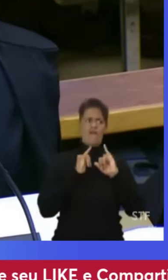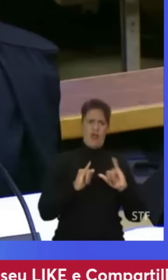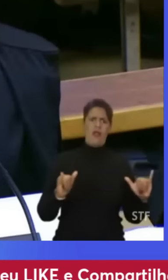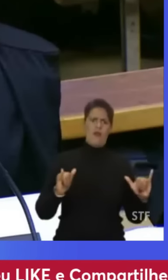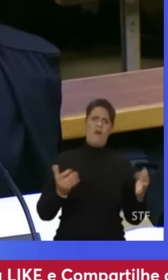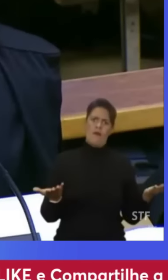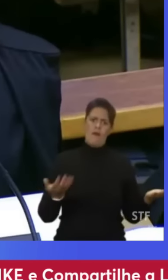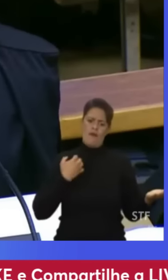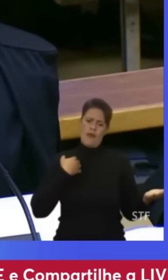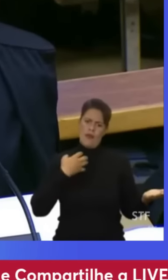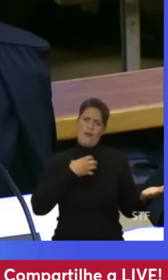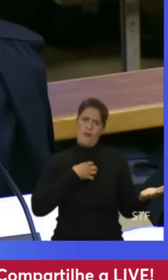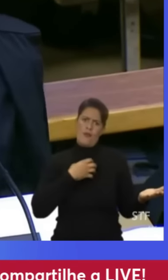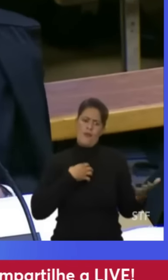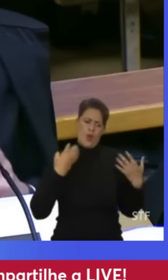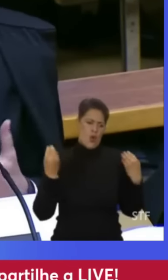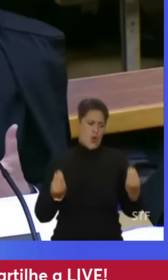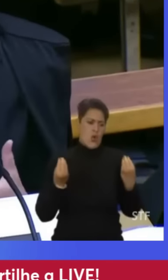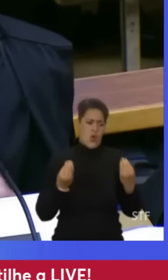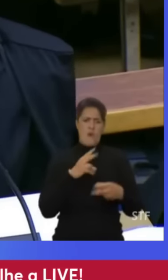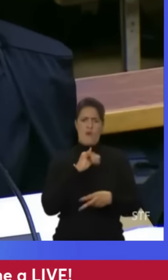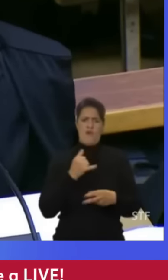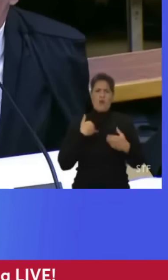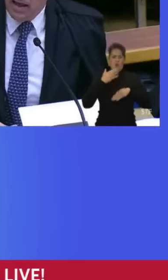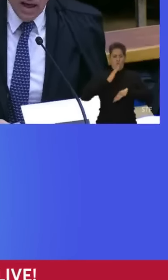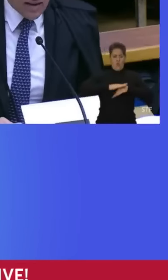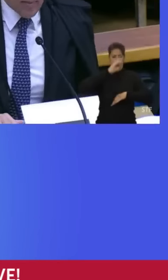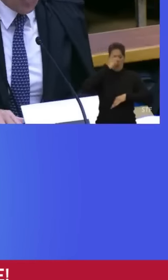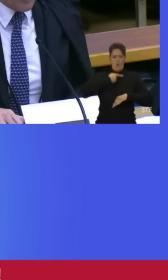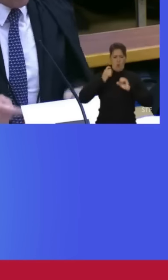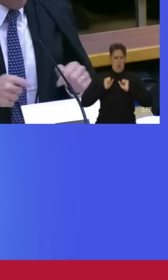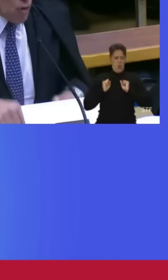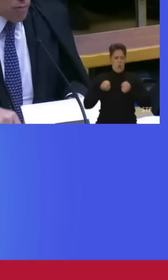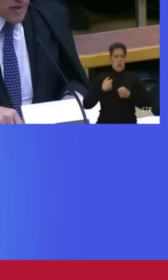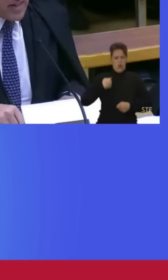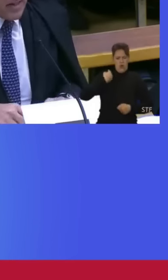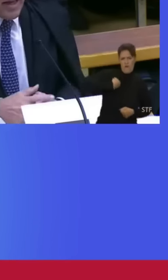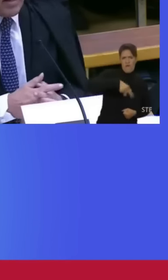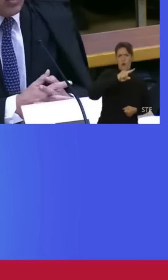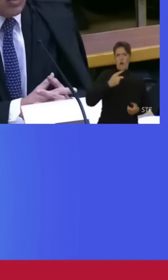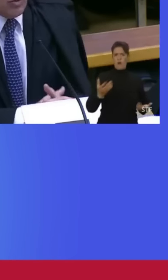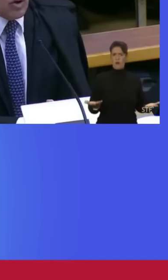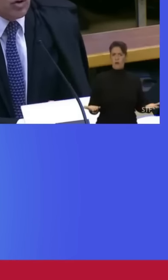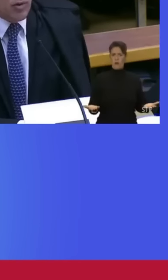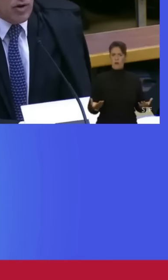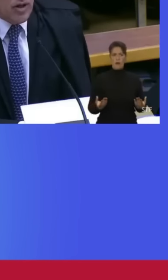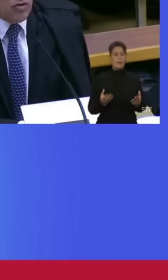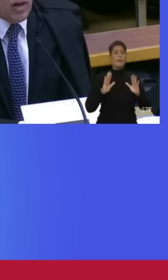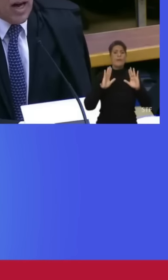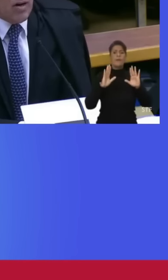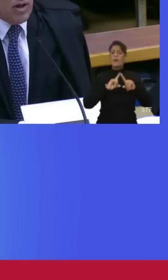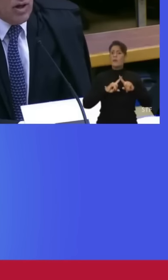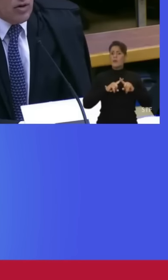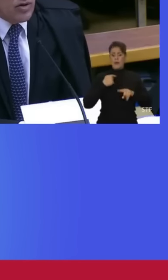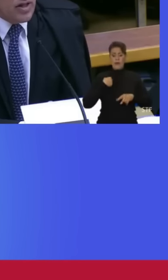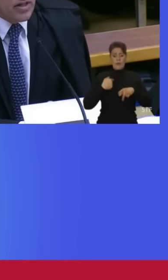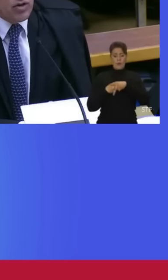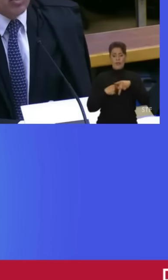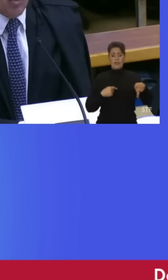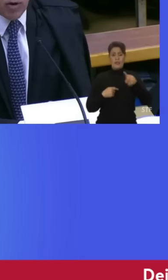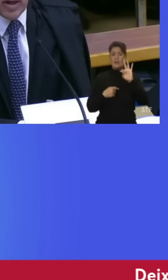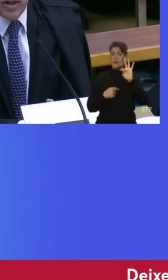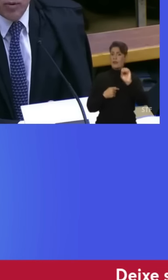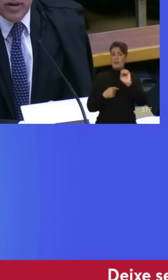do Tribunal Superior Eleitoral me auto oficiar até porque como presidente do Tribunal supro Eleitoral no